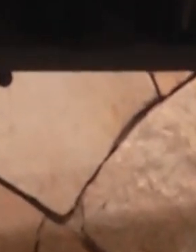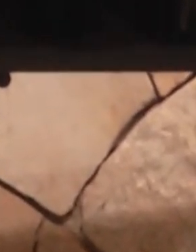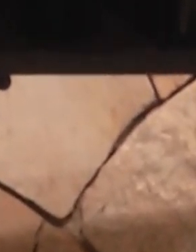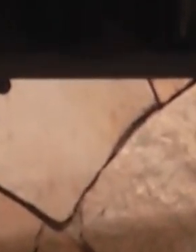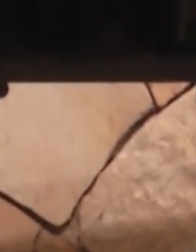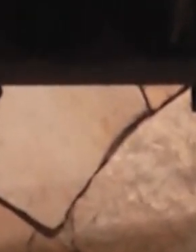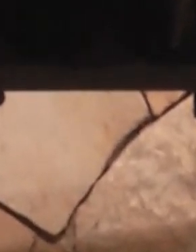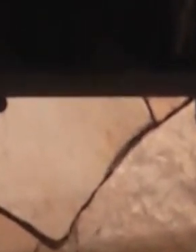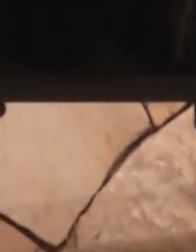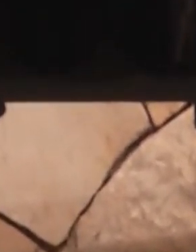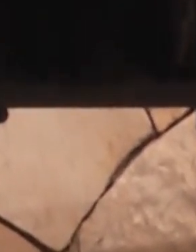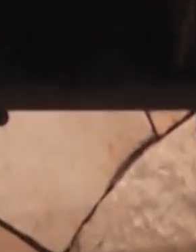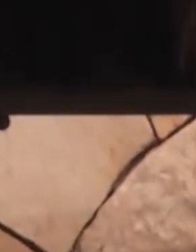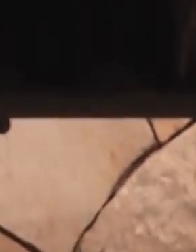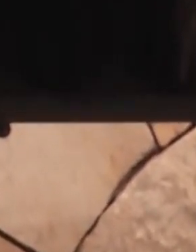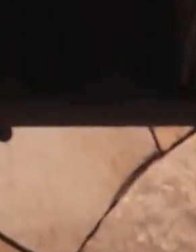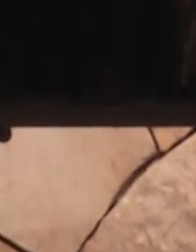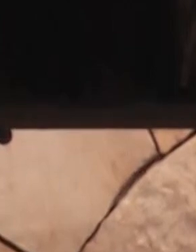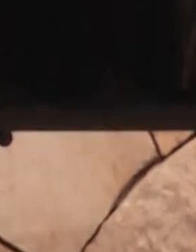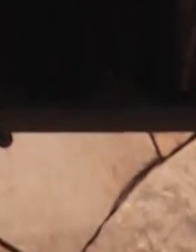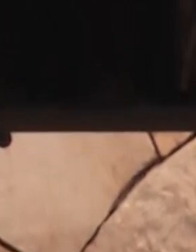Jesus está em nós.